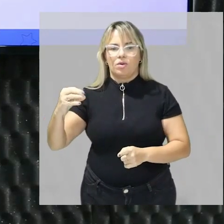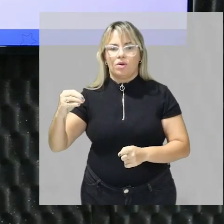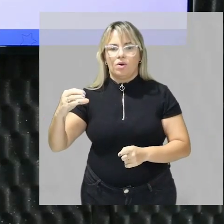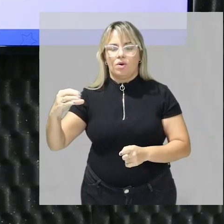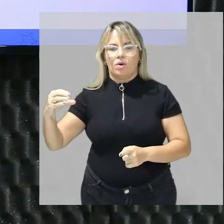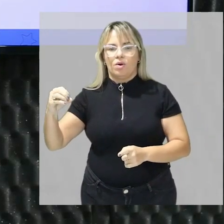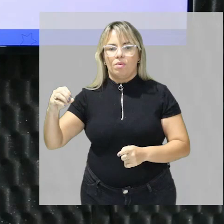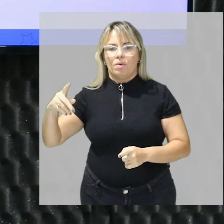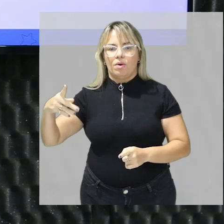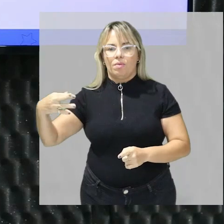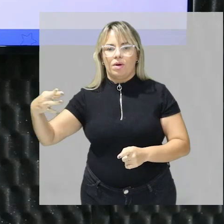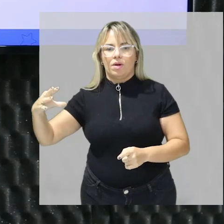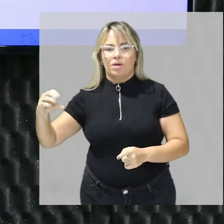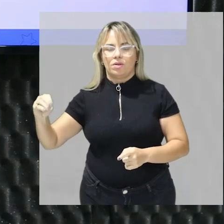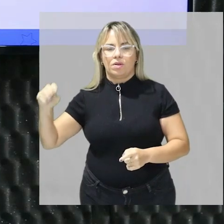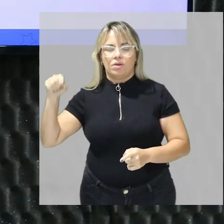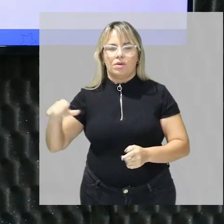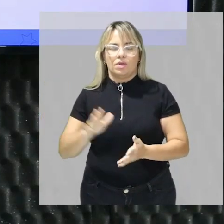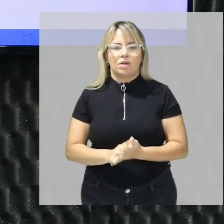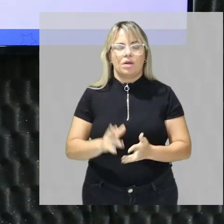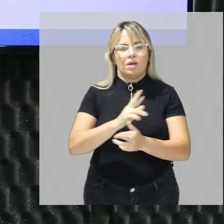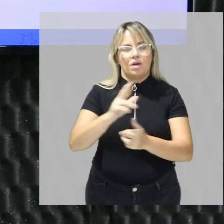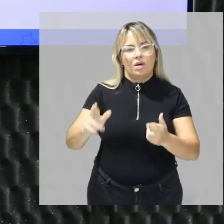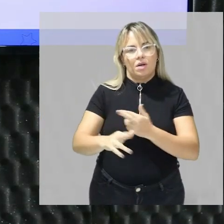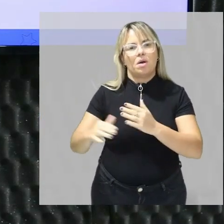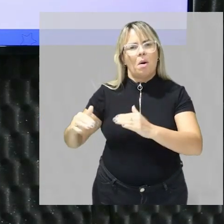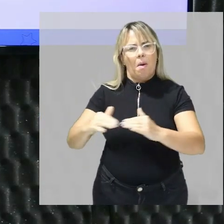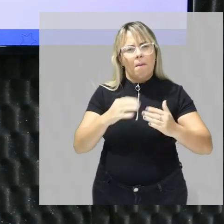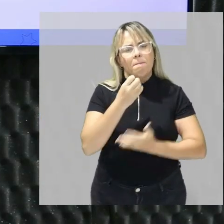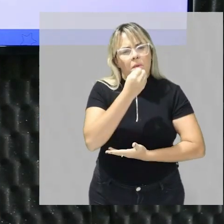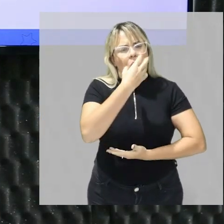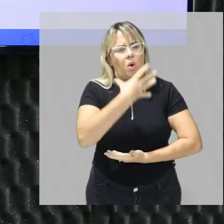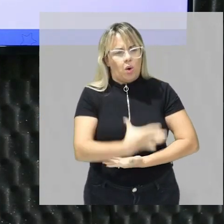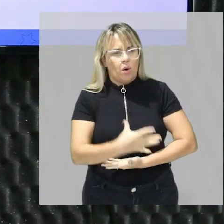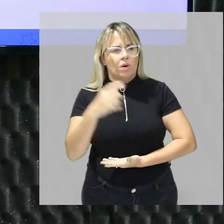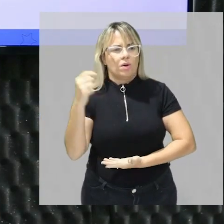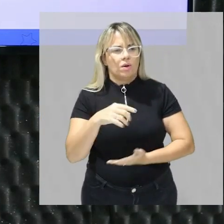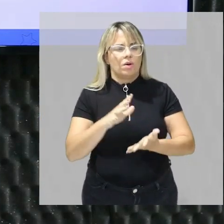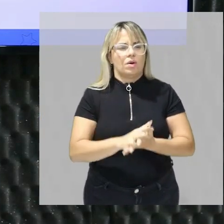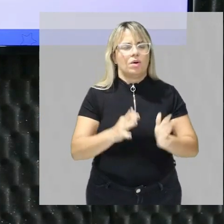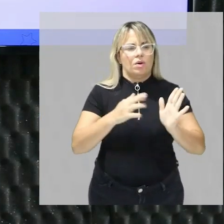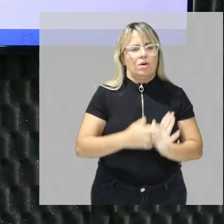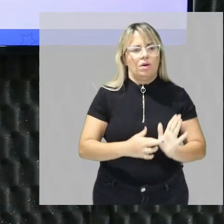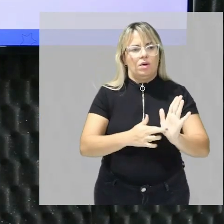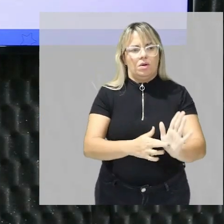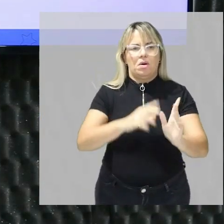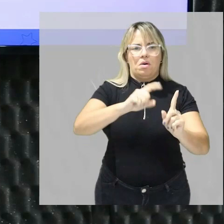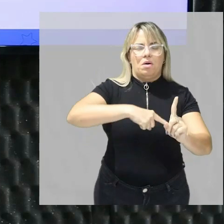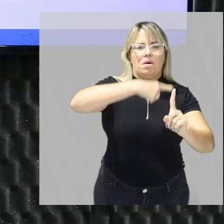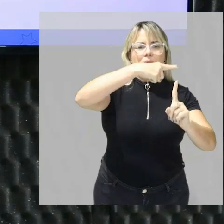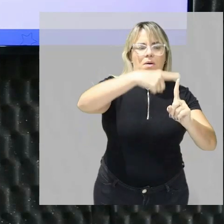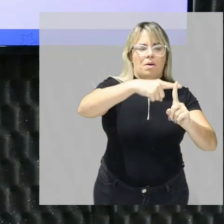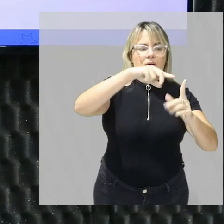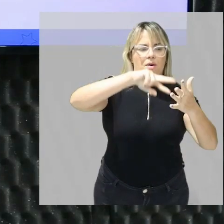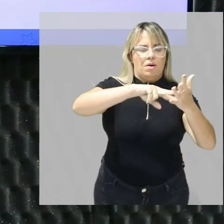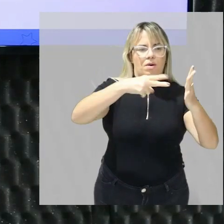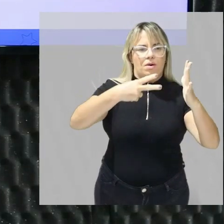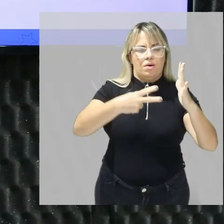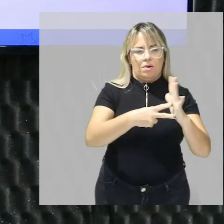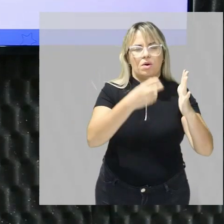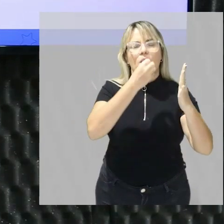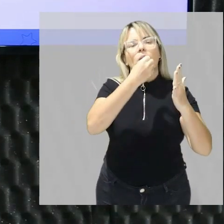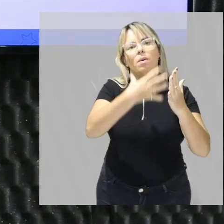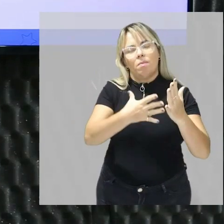tá? Ambas são relações harmônicas, ou seja, eu estou até representando pelo sinalzinho de mais aqui. O que isso significa? Que